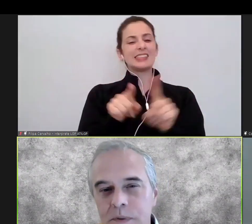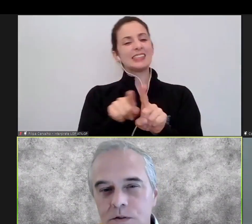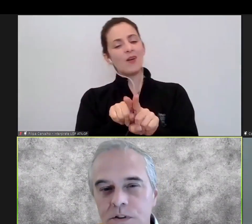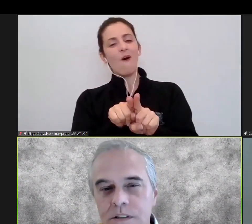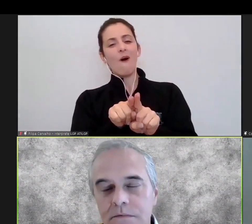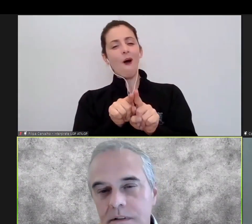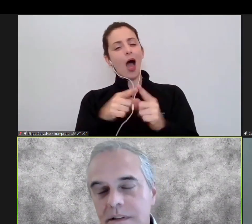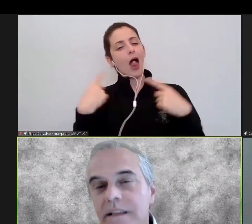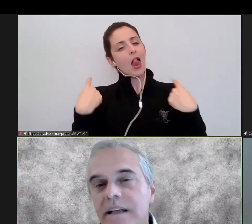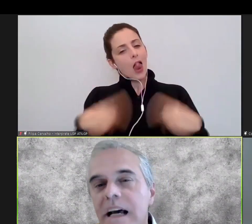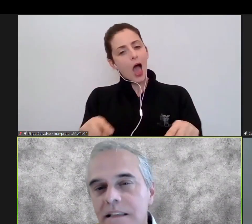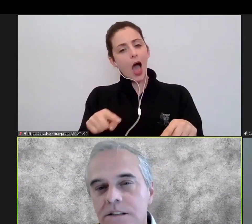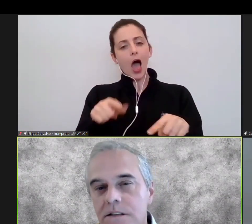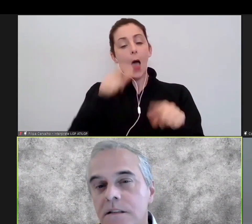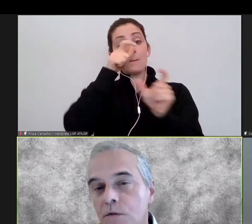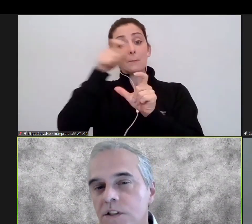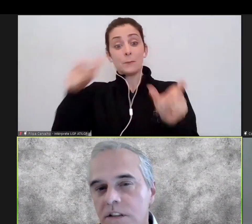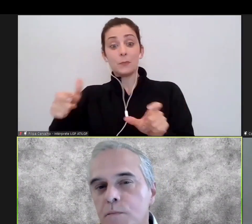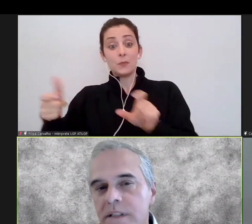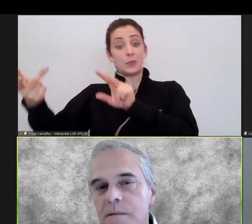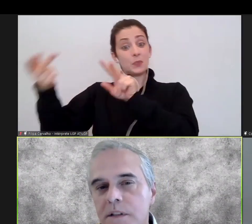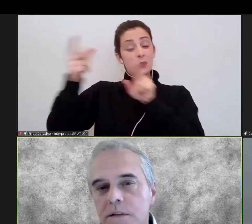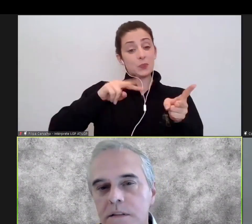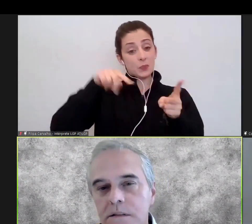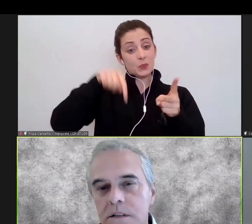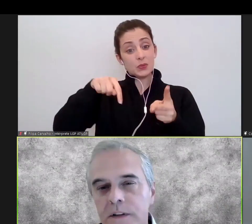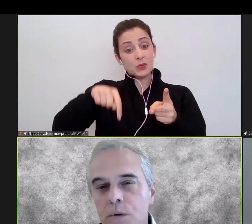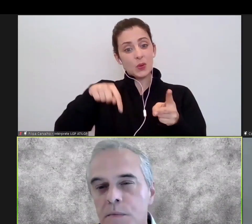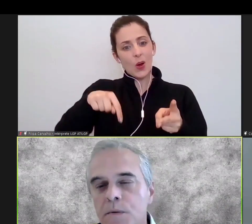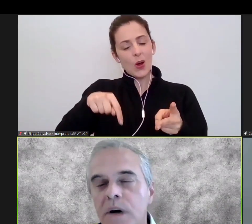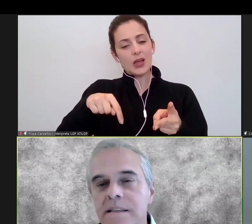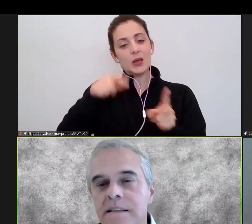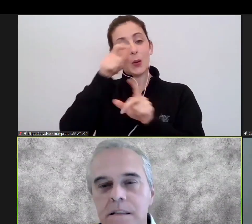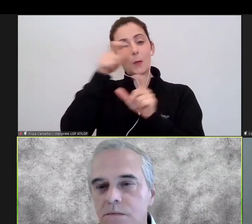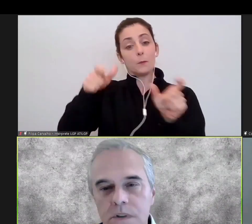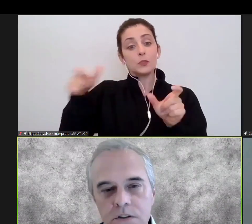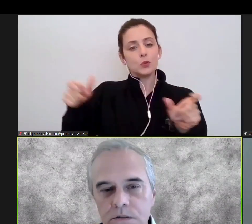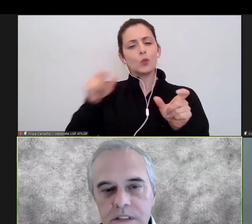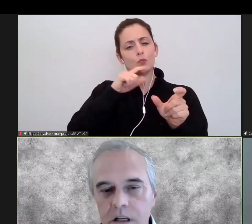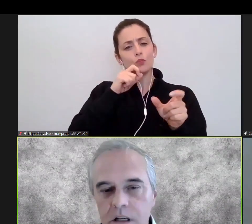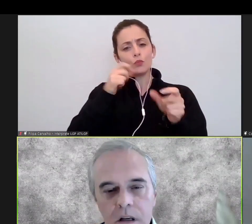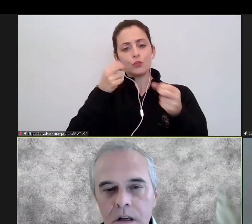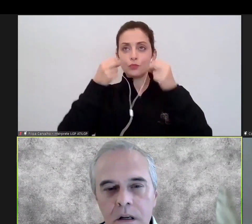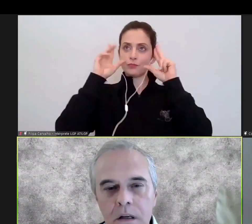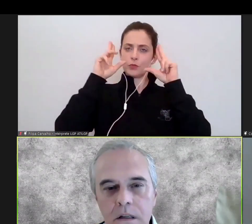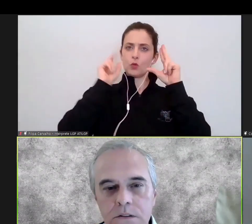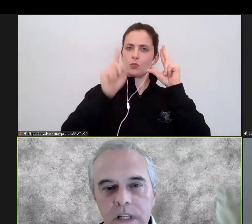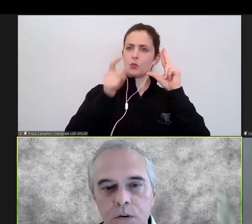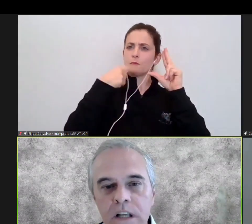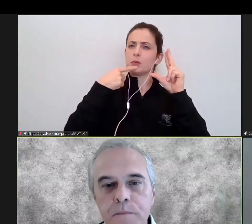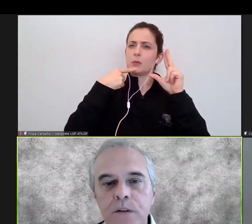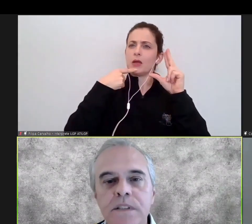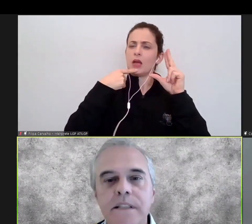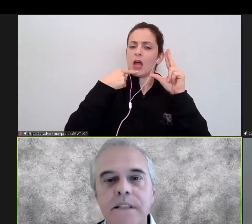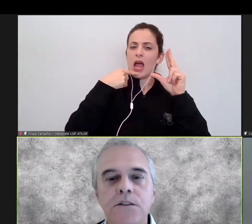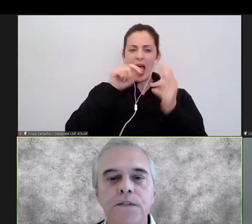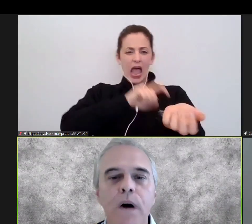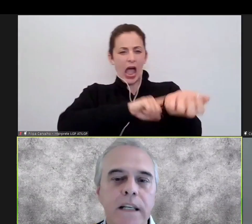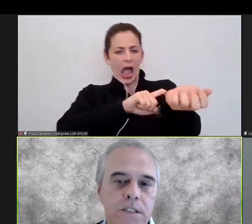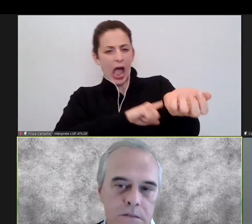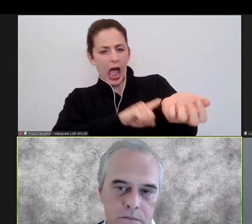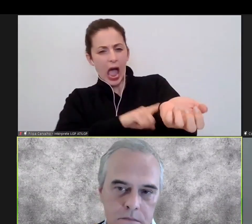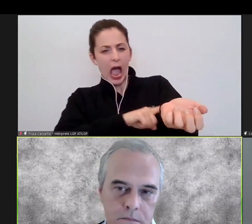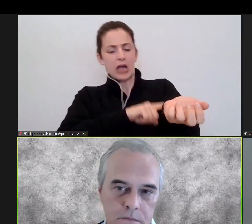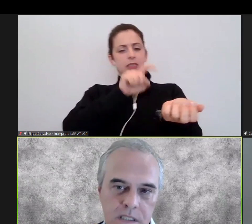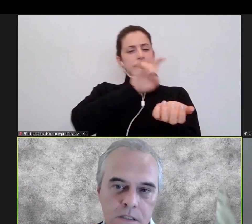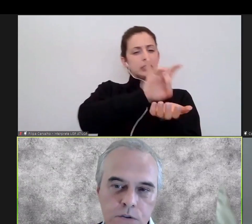Essas pessoas estão integradas nisso, talvez já tenham percebido isso, de que fenômenos como o racismo e a exclusão, eles não decorrem de preconceitos